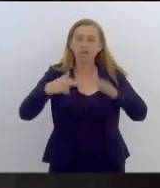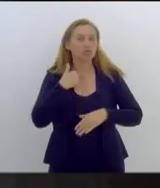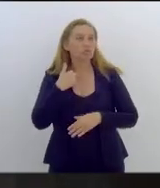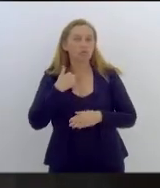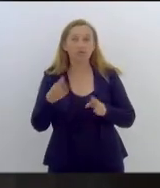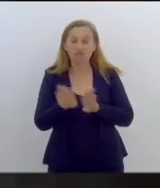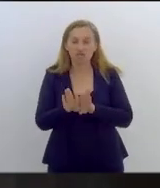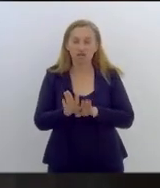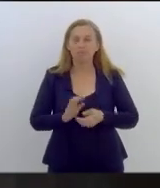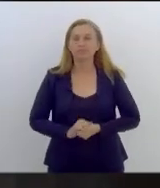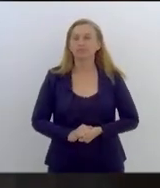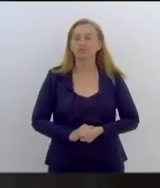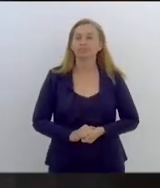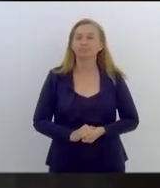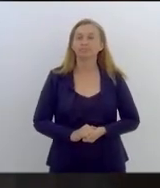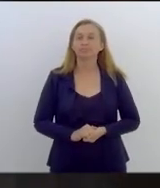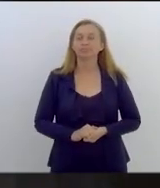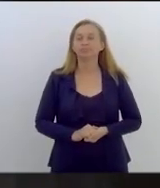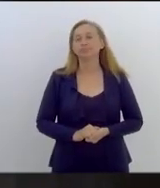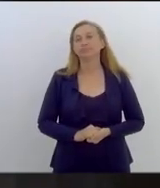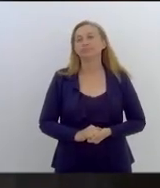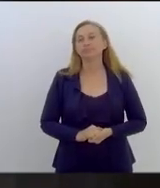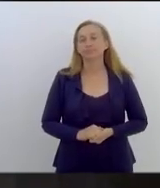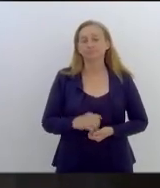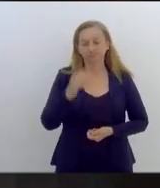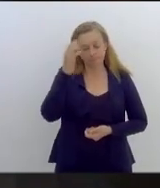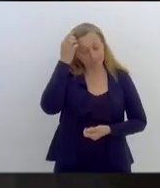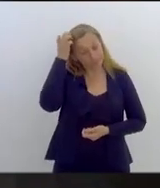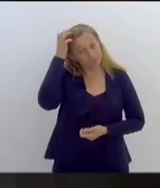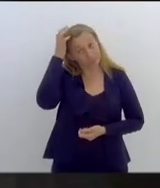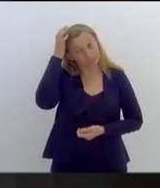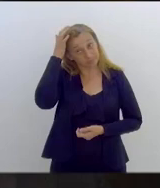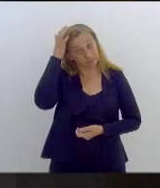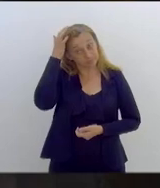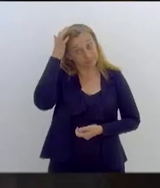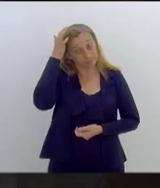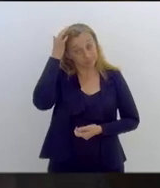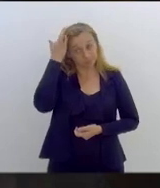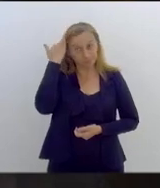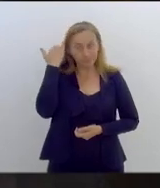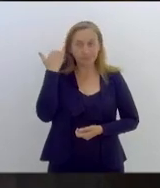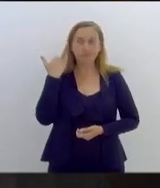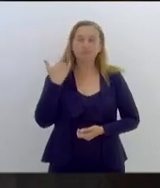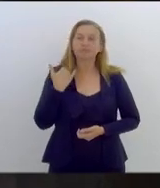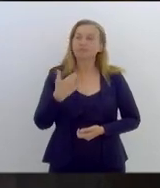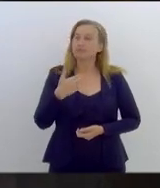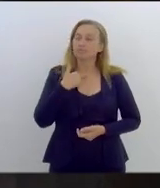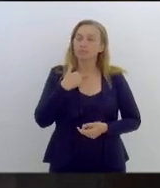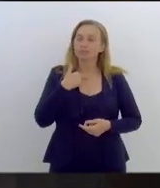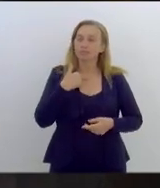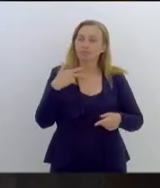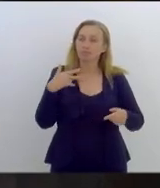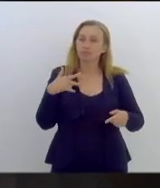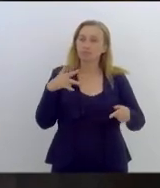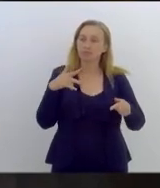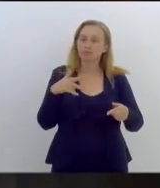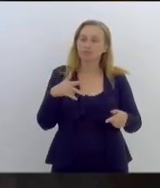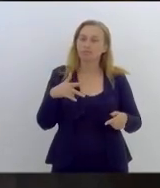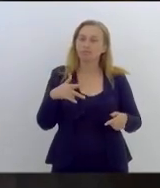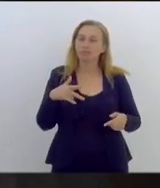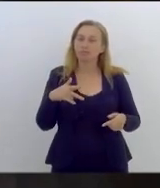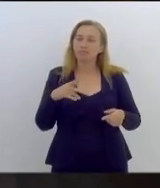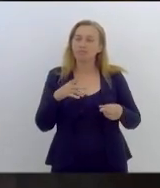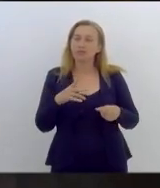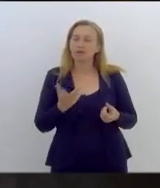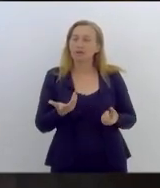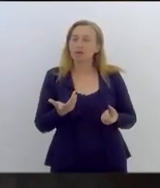privatizar. Esse é o mesmo princípio. Você não pode privatizar as nossas montanhas, as nossas